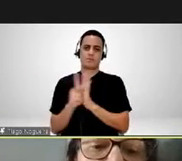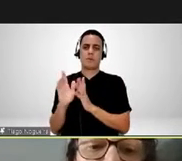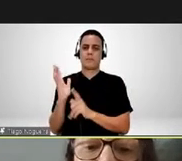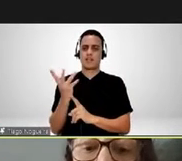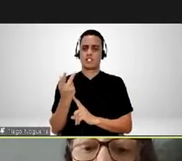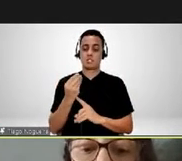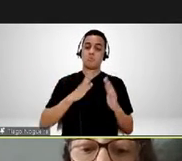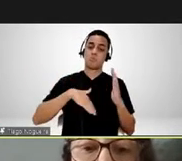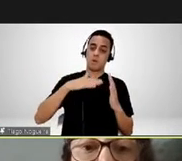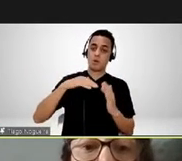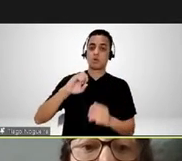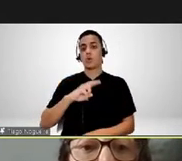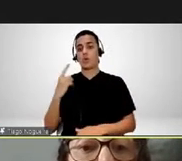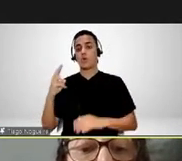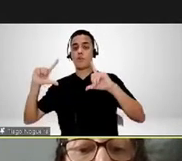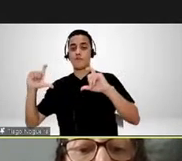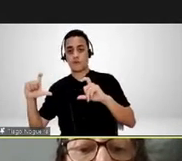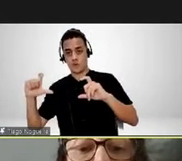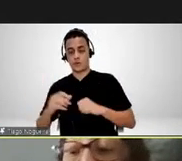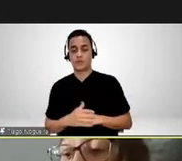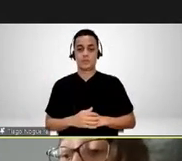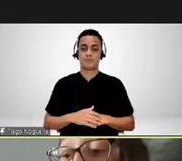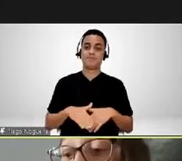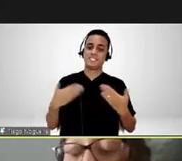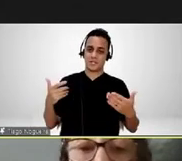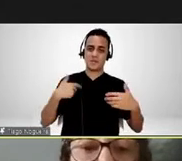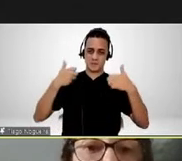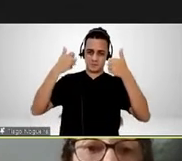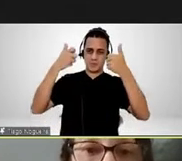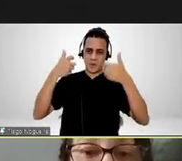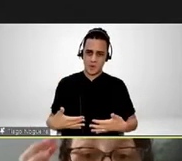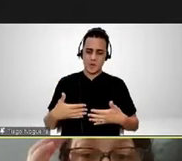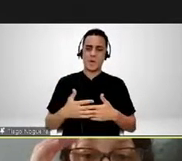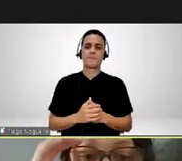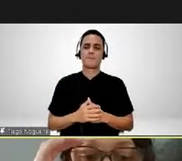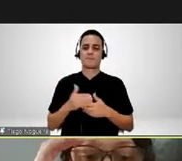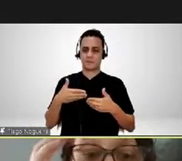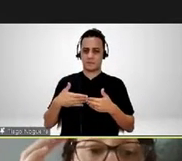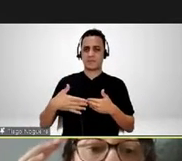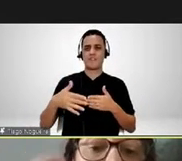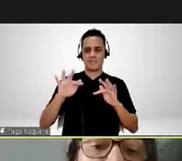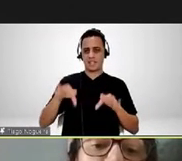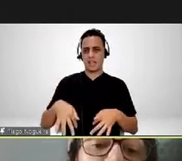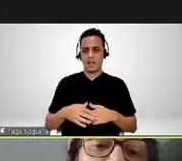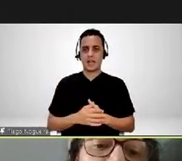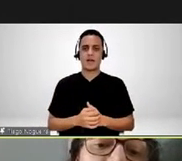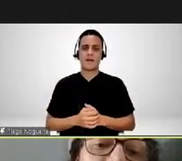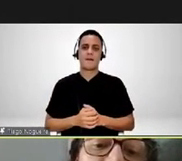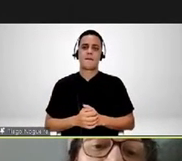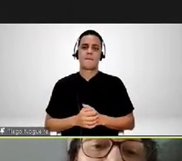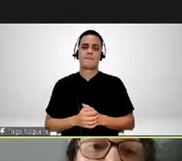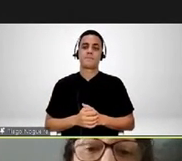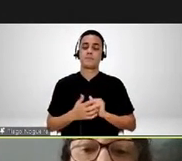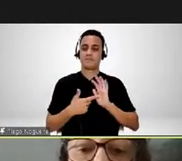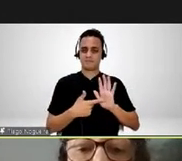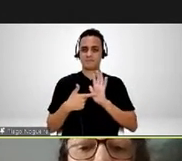a partir do exposto, eu já estou indo para o final, tá, gente? Então, a partir do exposto, é